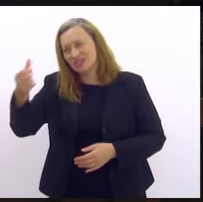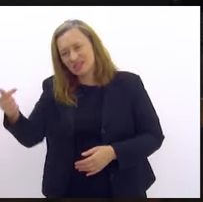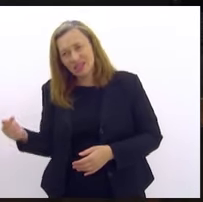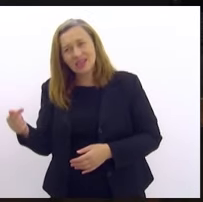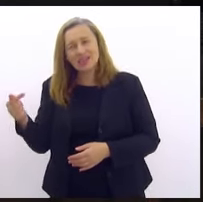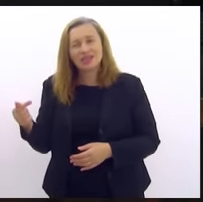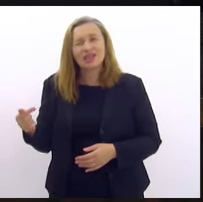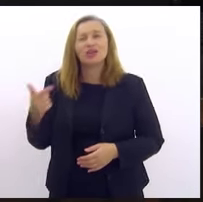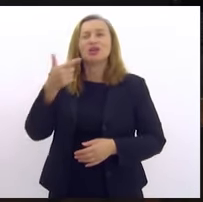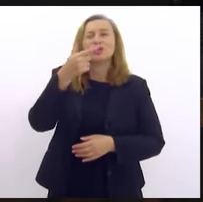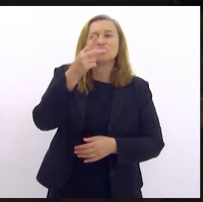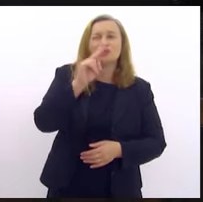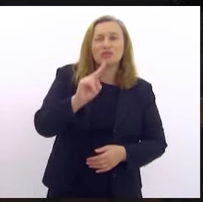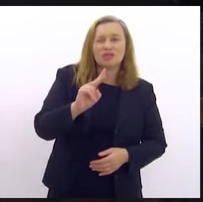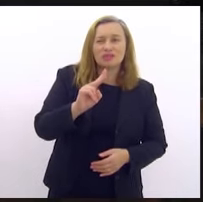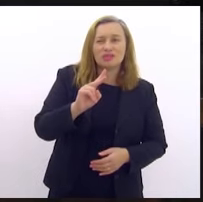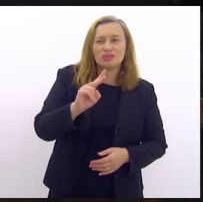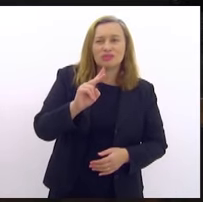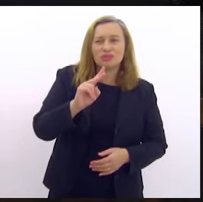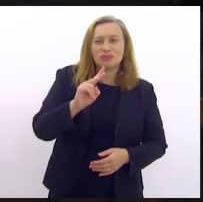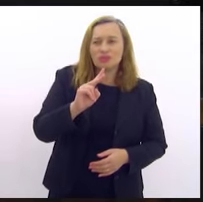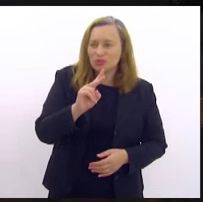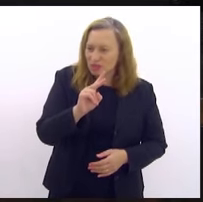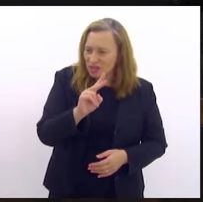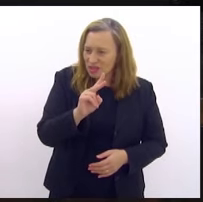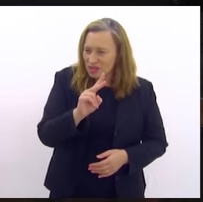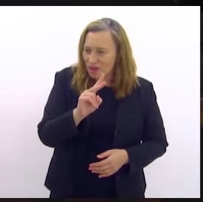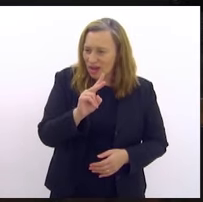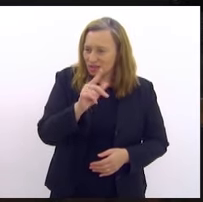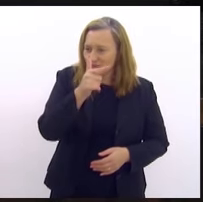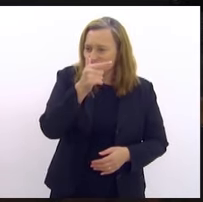204 de 2023,